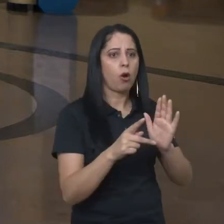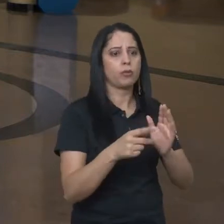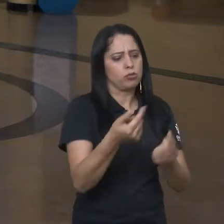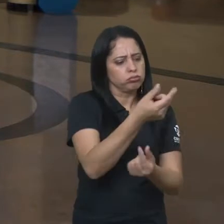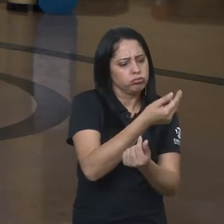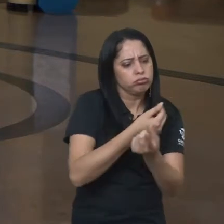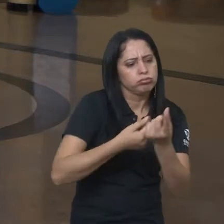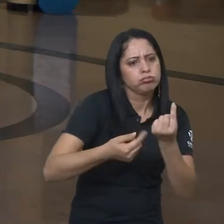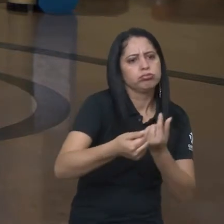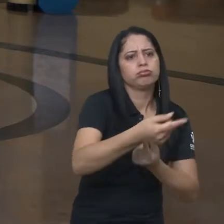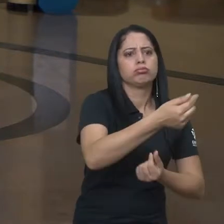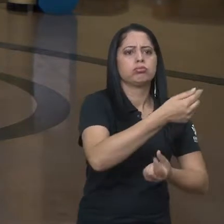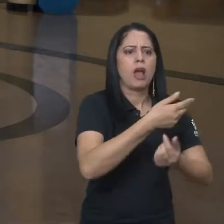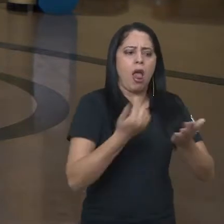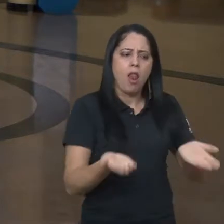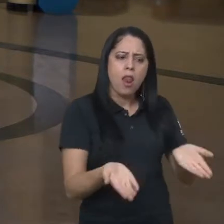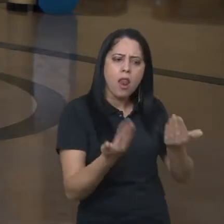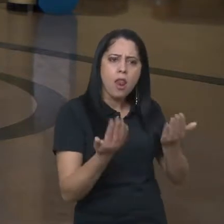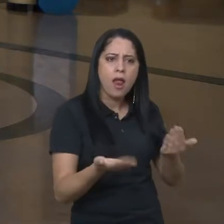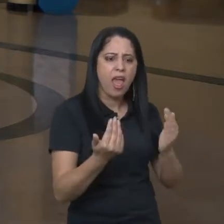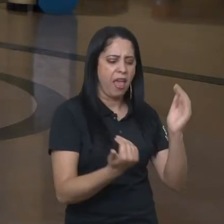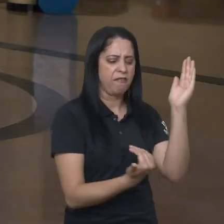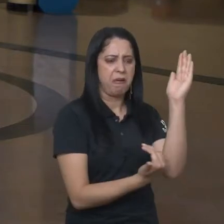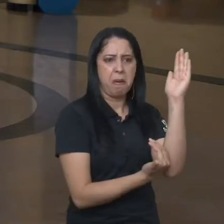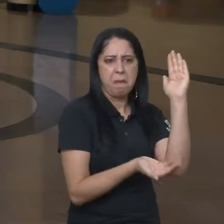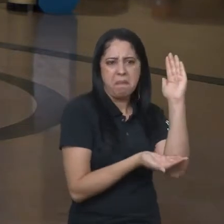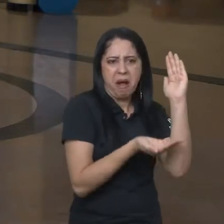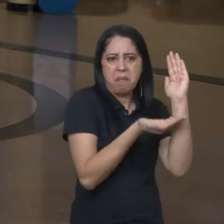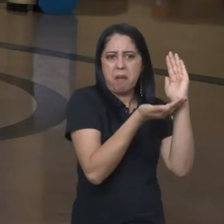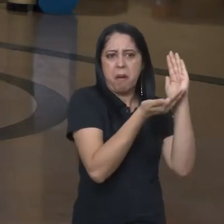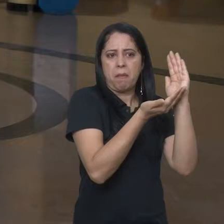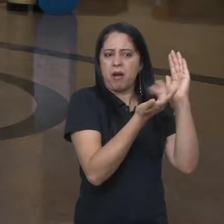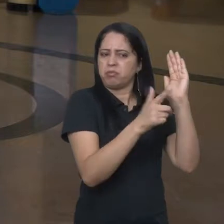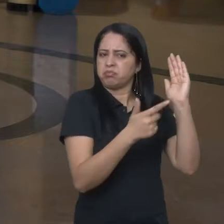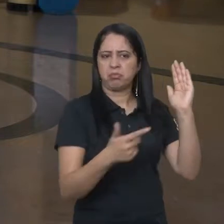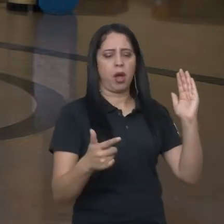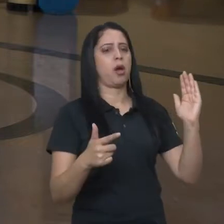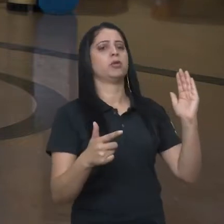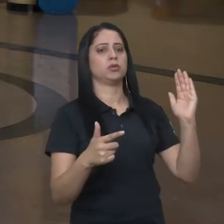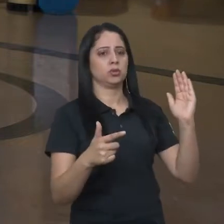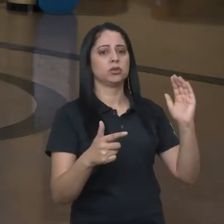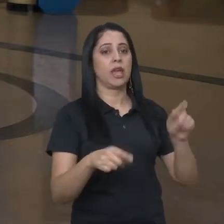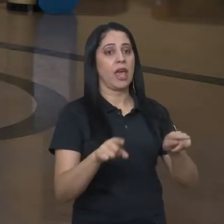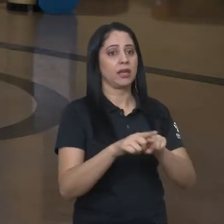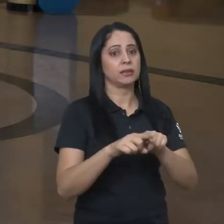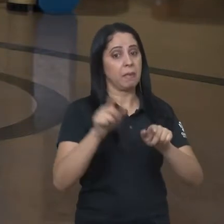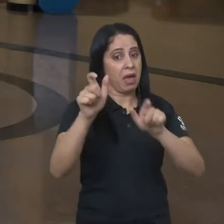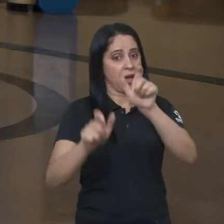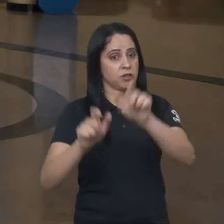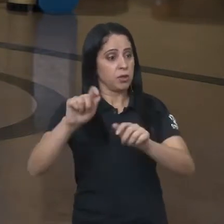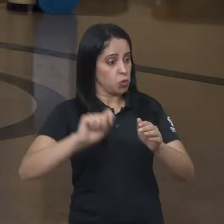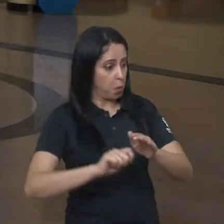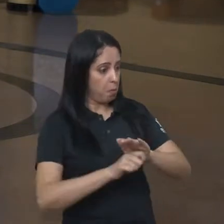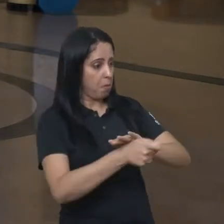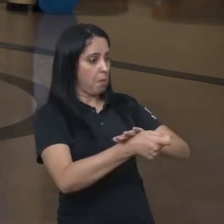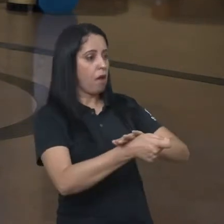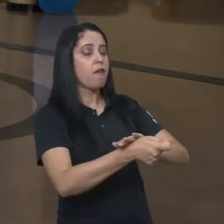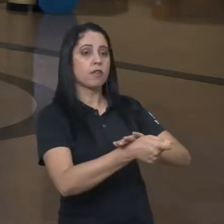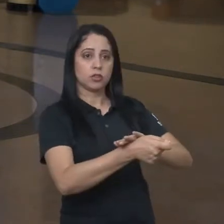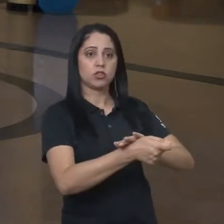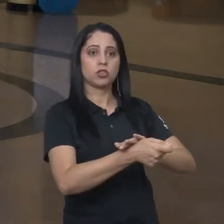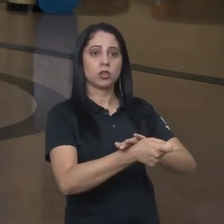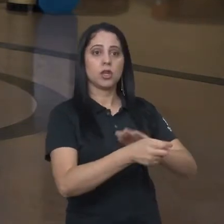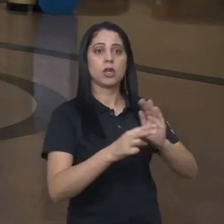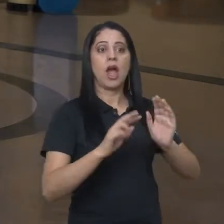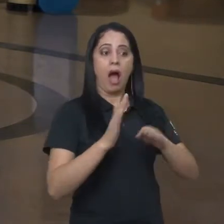ambiente de negócio moderno, leve, desburocratizado, né? Receptivo aos novos investidores.